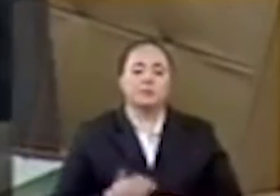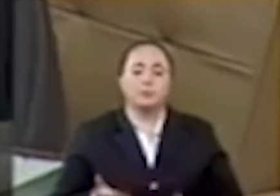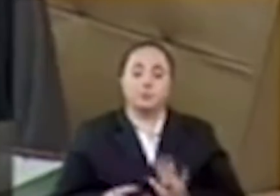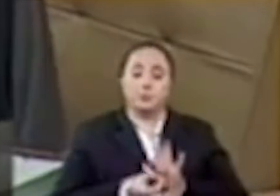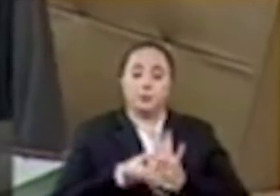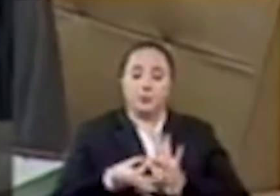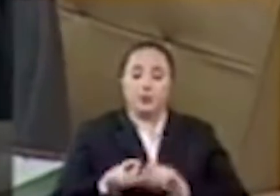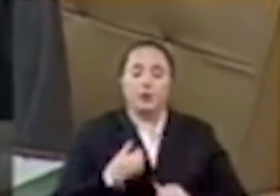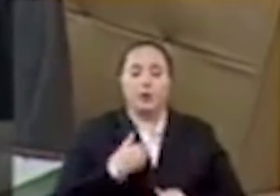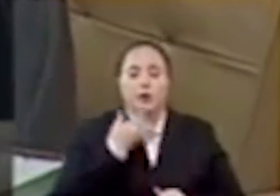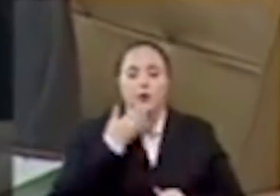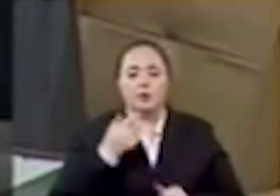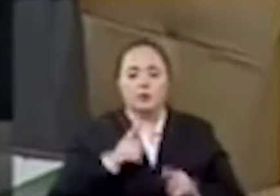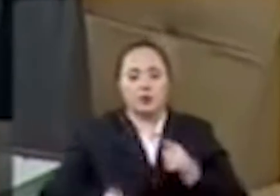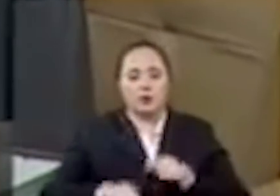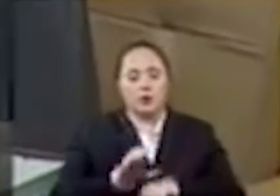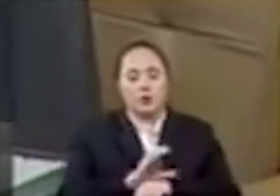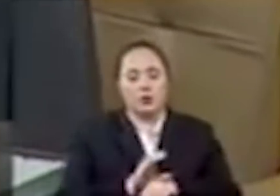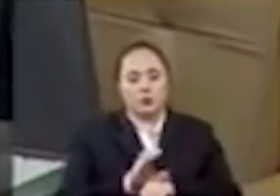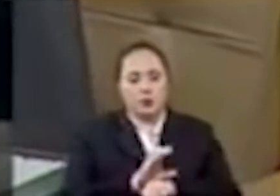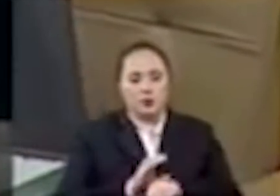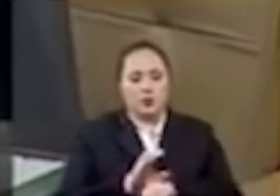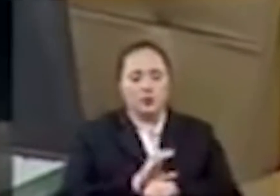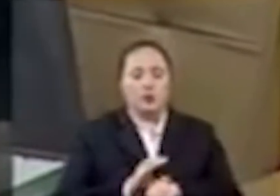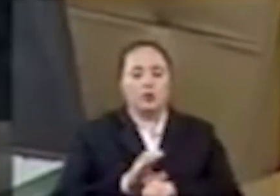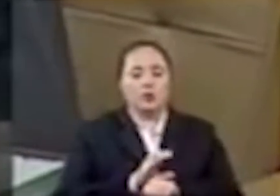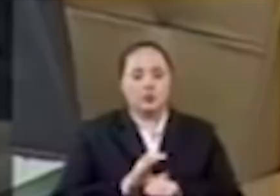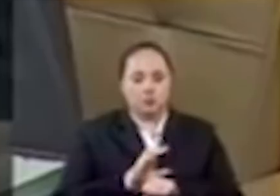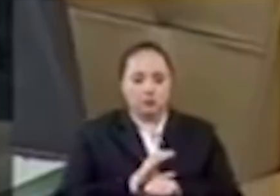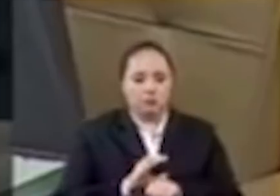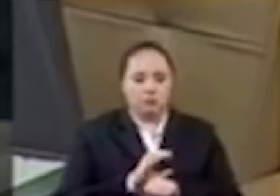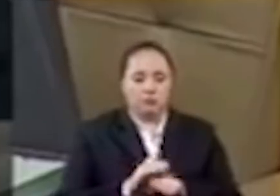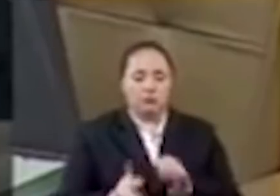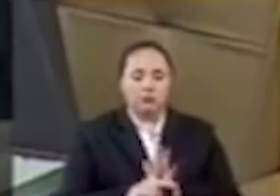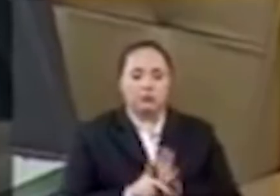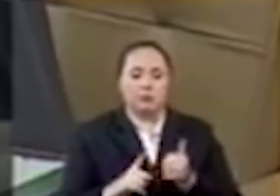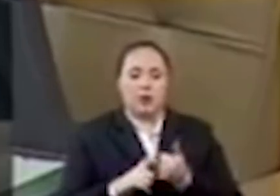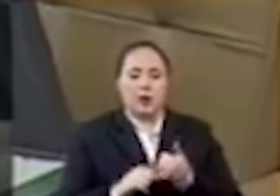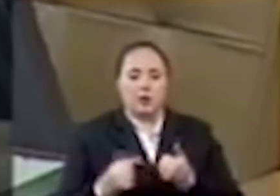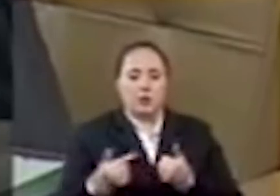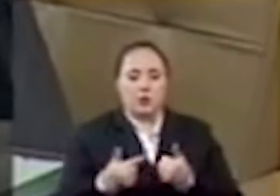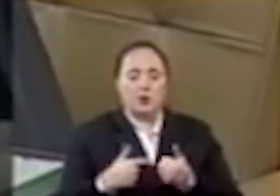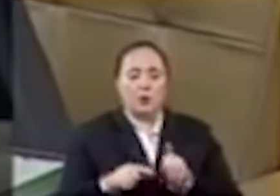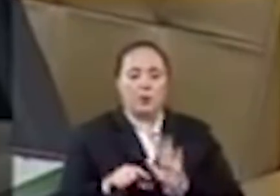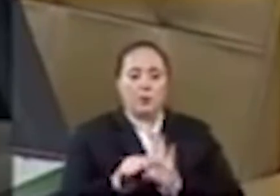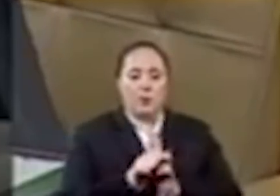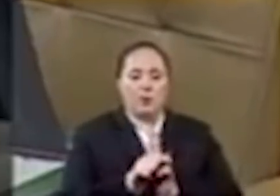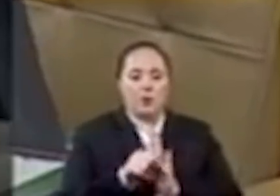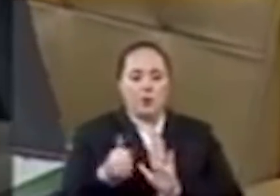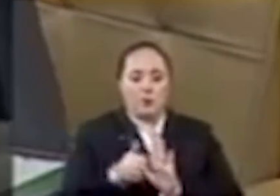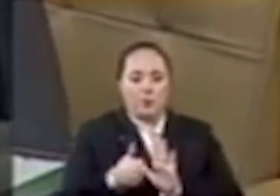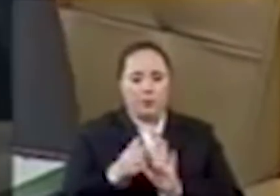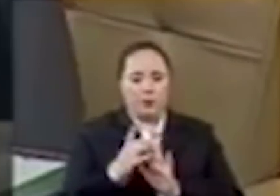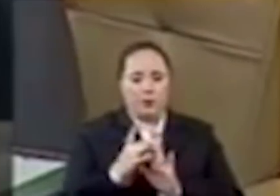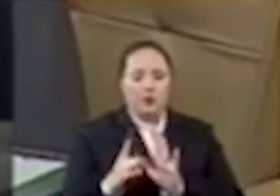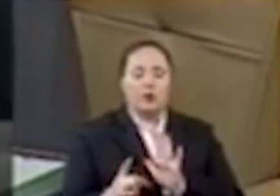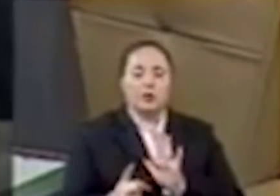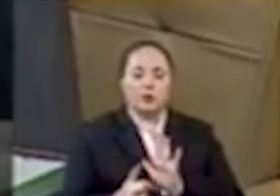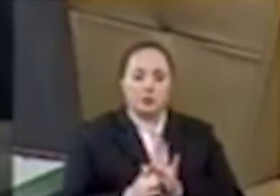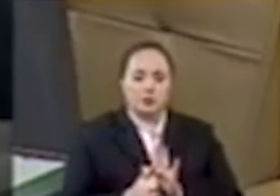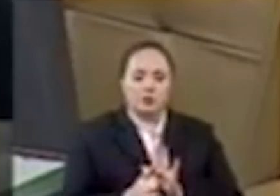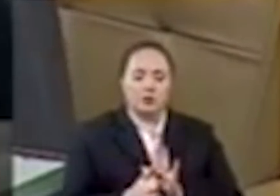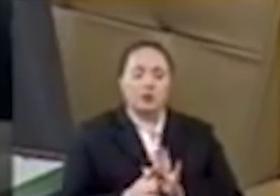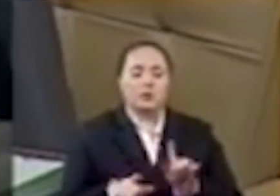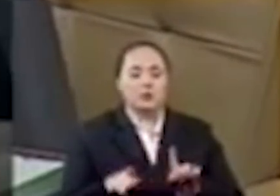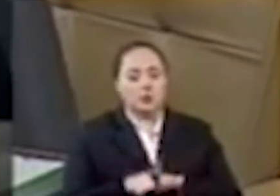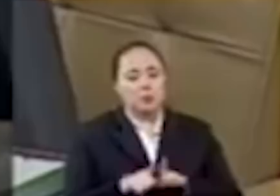de inconstitucionalidade por arrastamento do artigo 2º, parágrafo 1º do referido decreto, igualmente